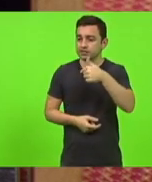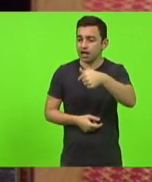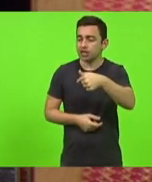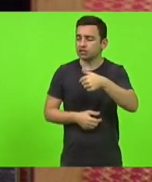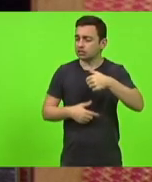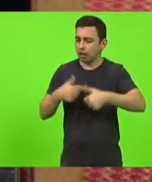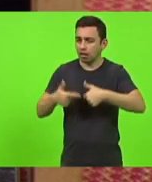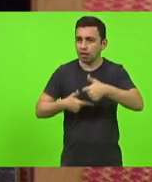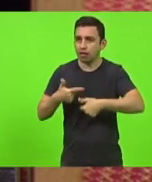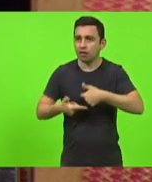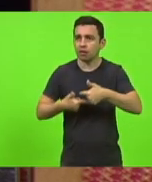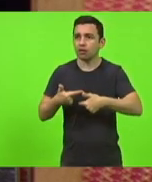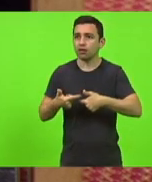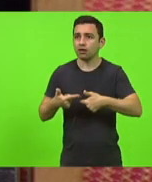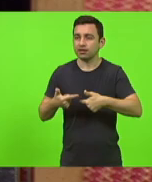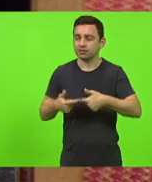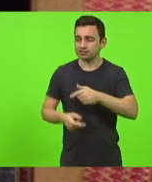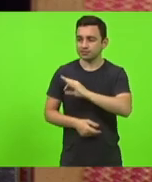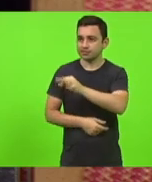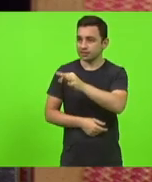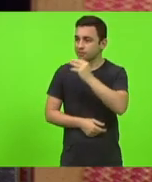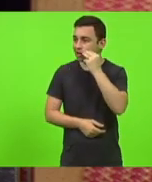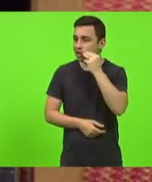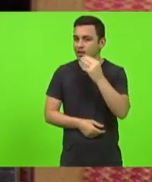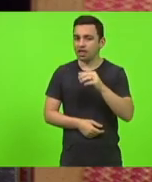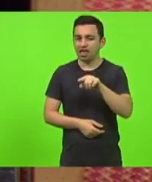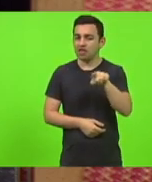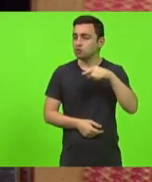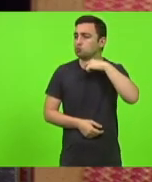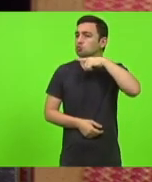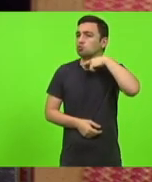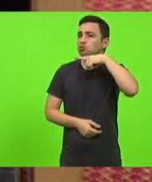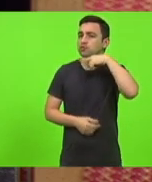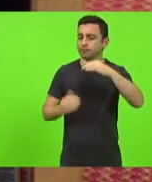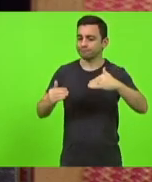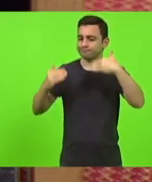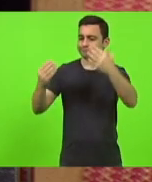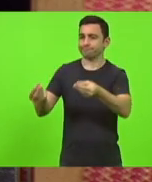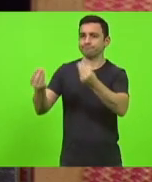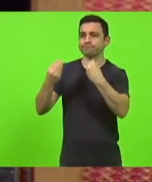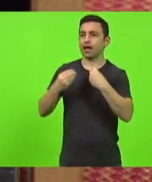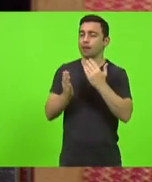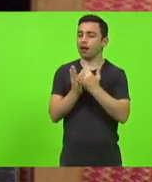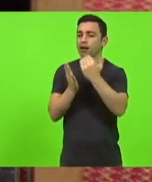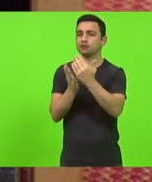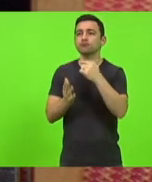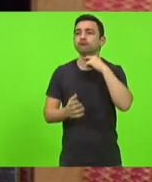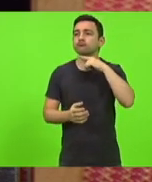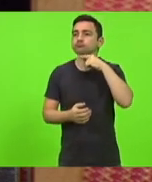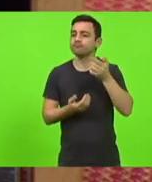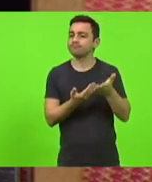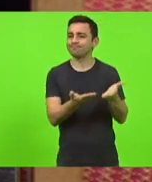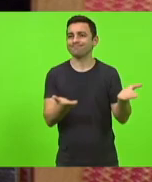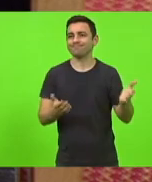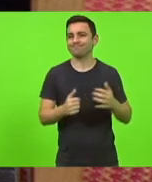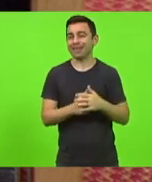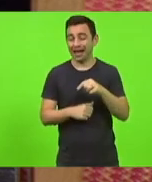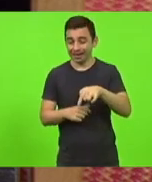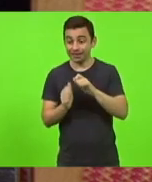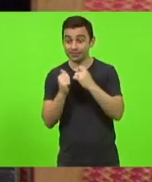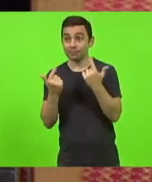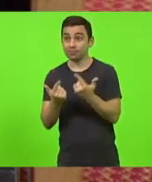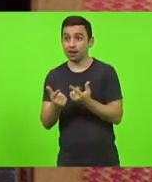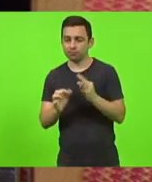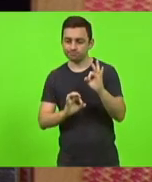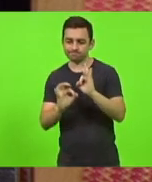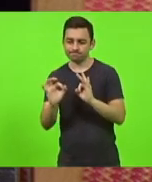serviço, deputada Marlene, e não tive promoção. Então, o que a Assembleia construiu, junto